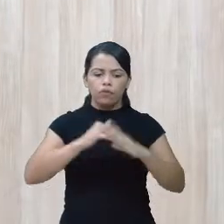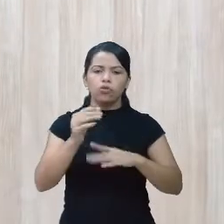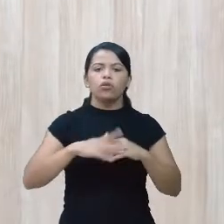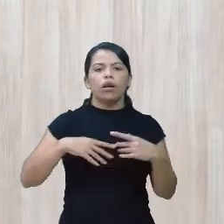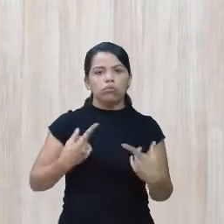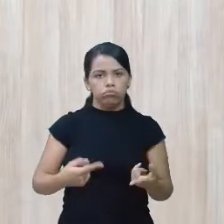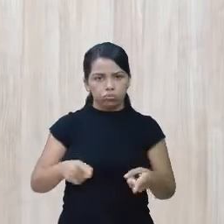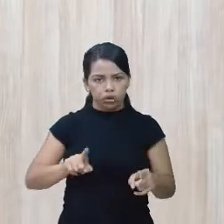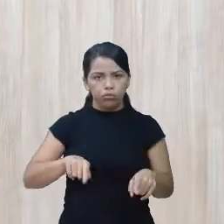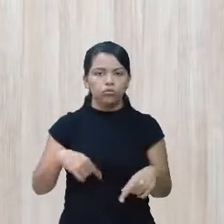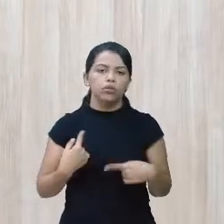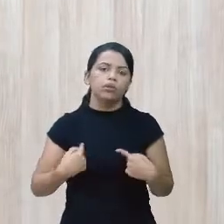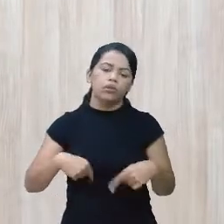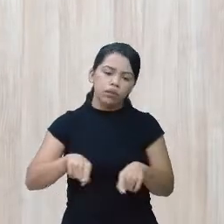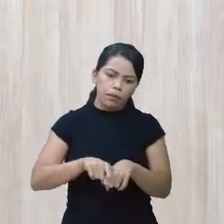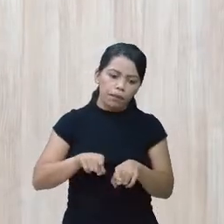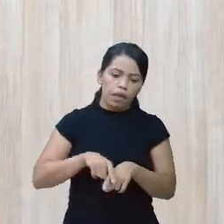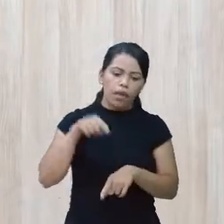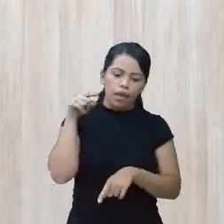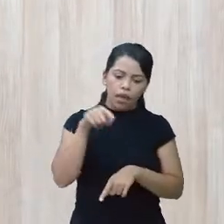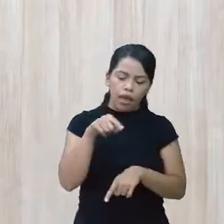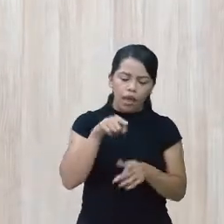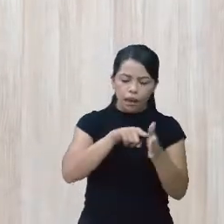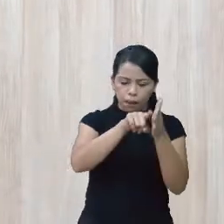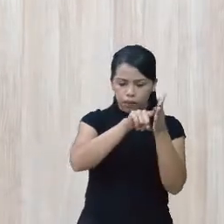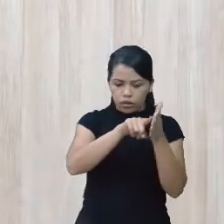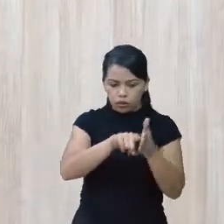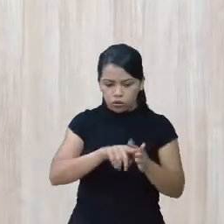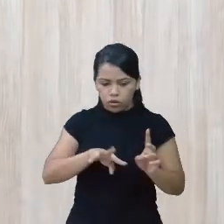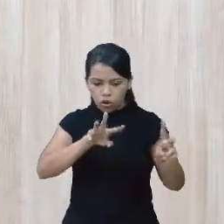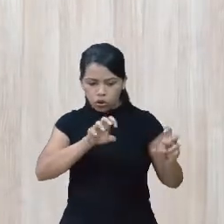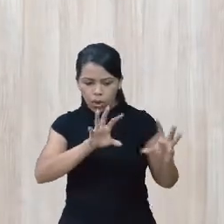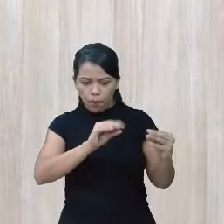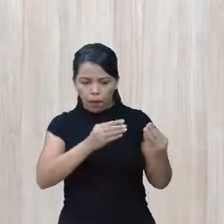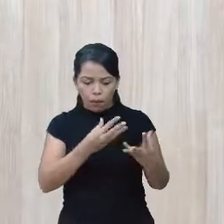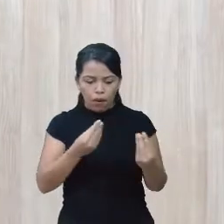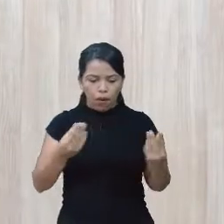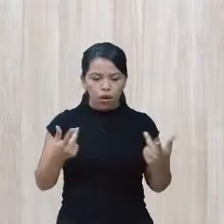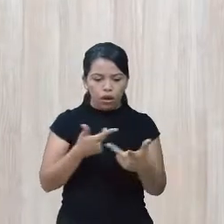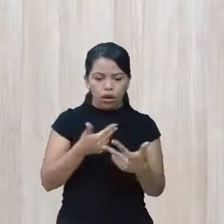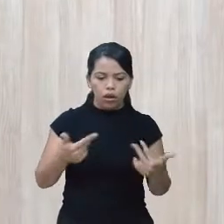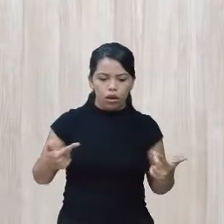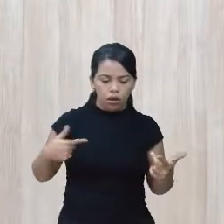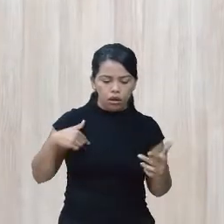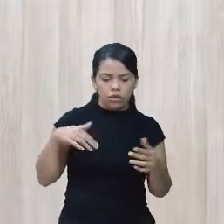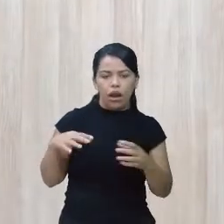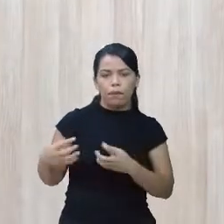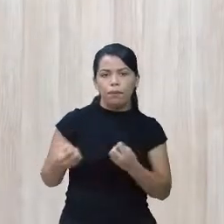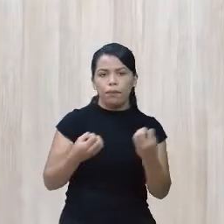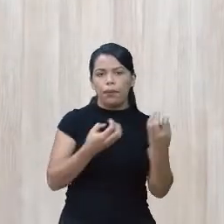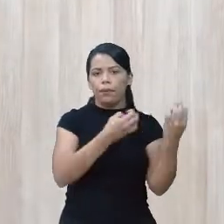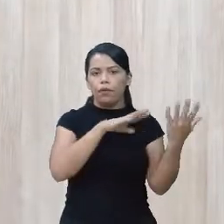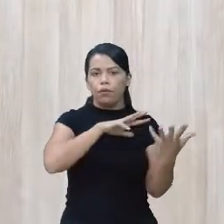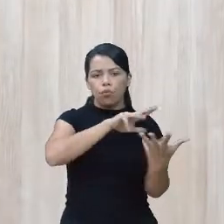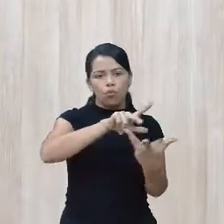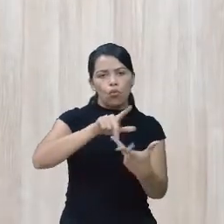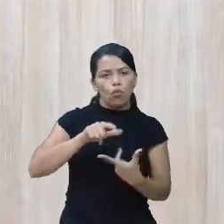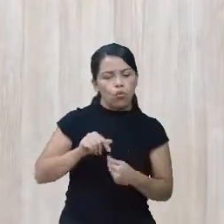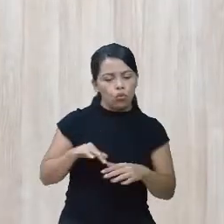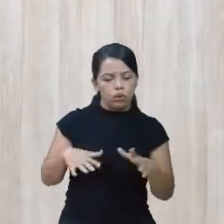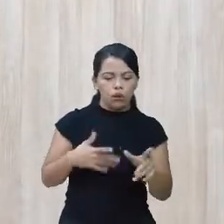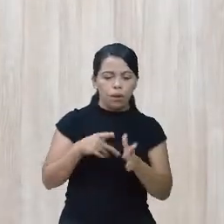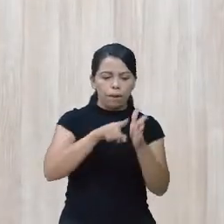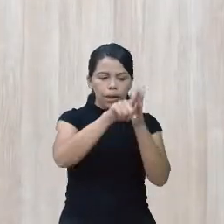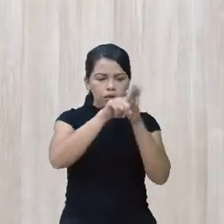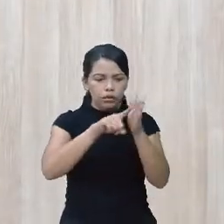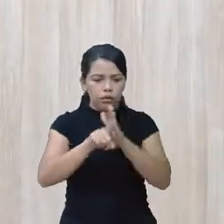E ele pesquisou muitos habitats, ele viajou pelo planeta, ele pesquisou